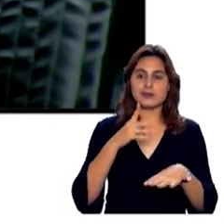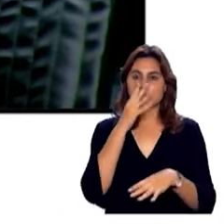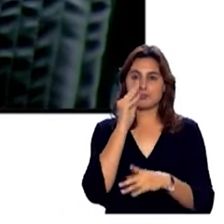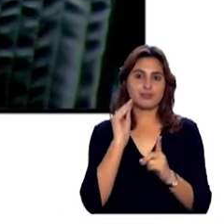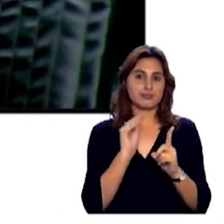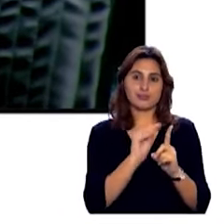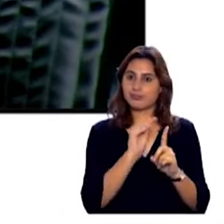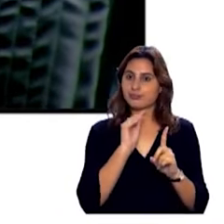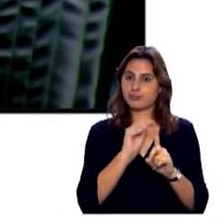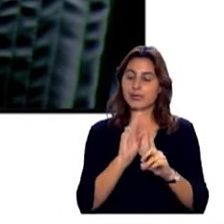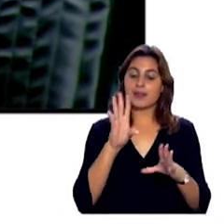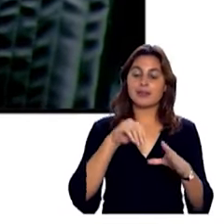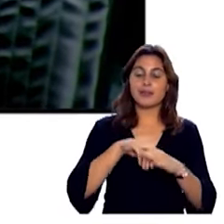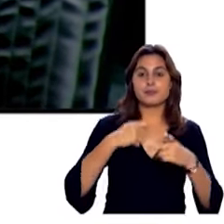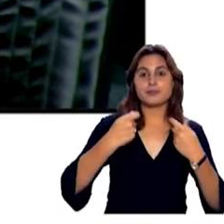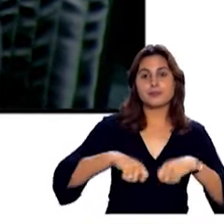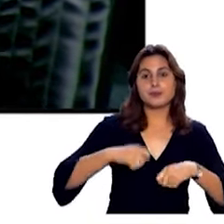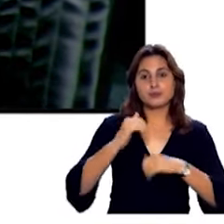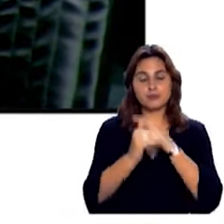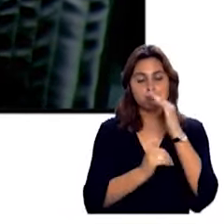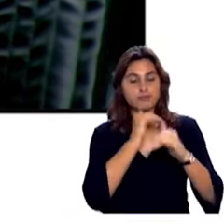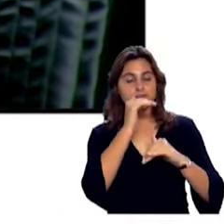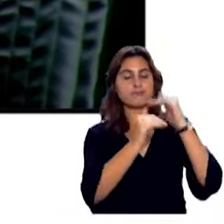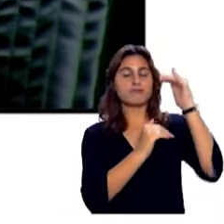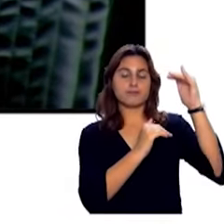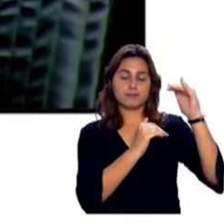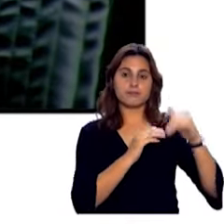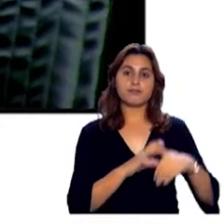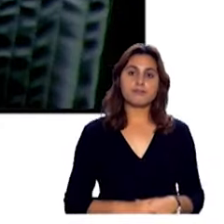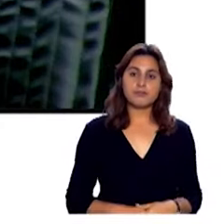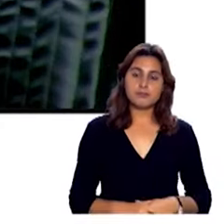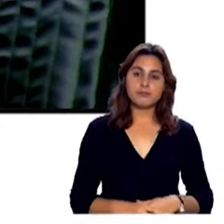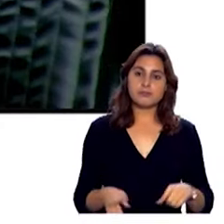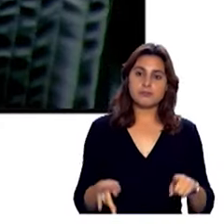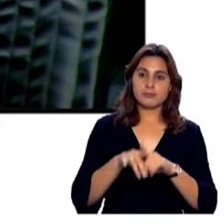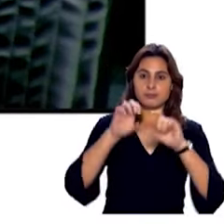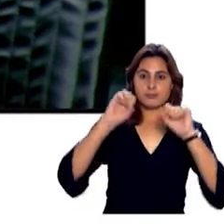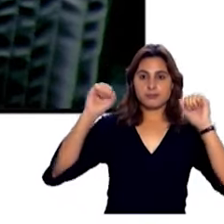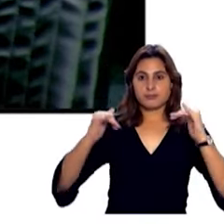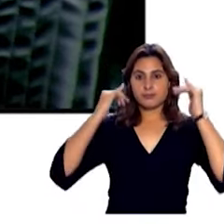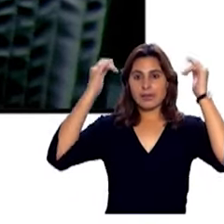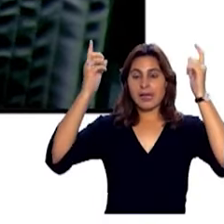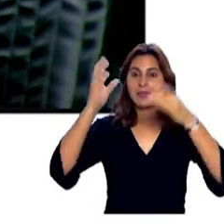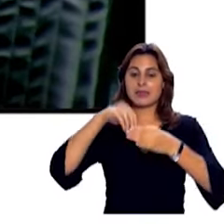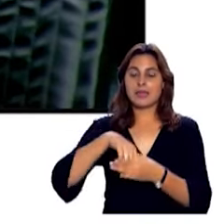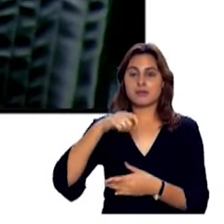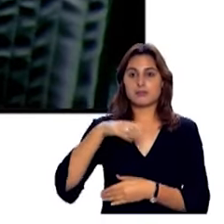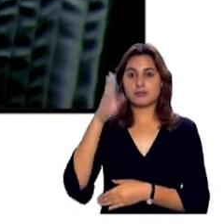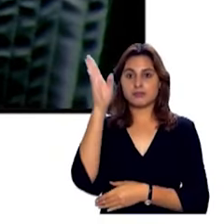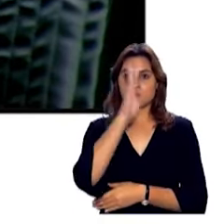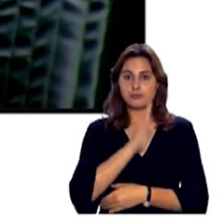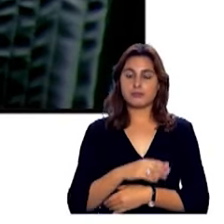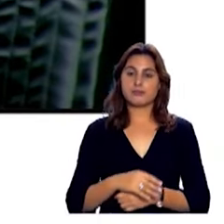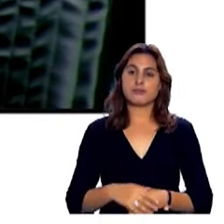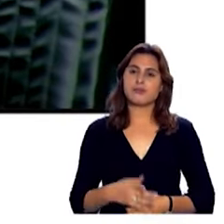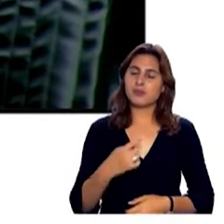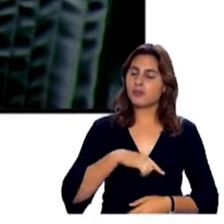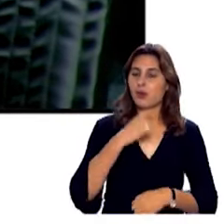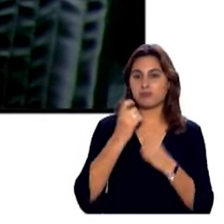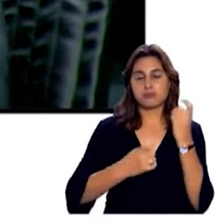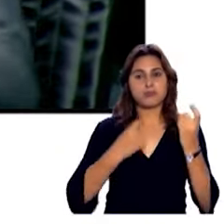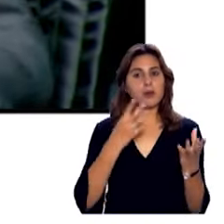dentro da necessidade de evoluir a atuação dos tribunais brasileiros nós de fato estamos muito preocupados em